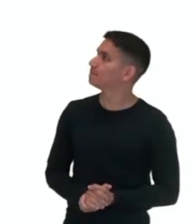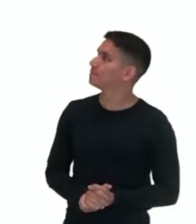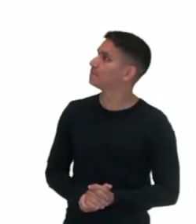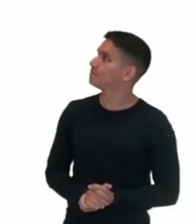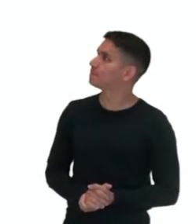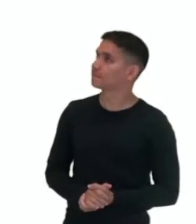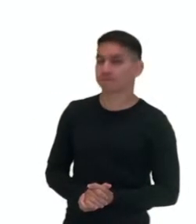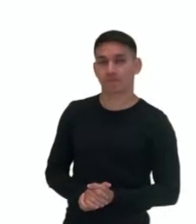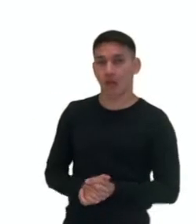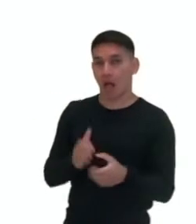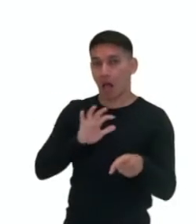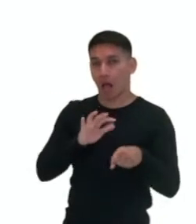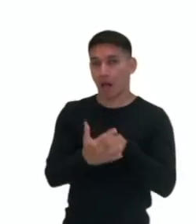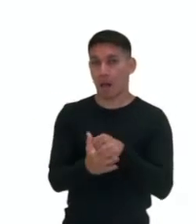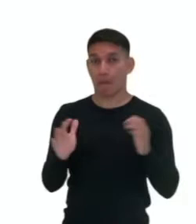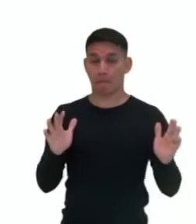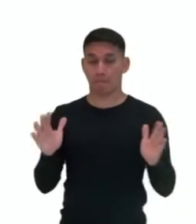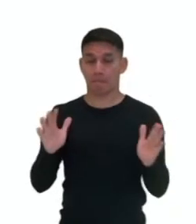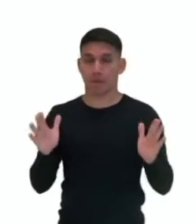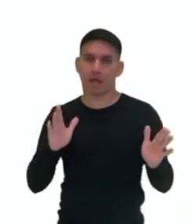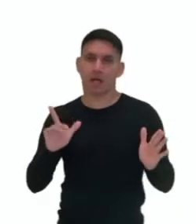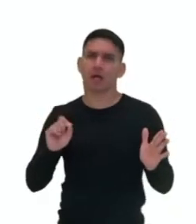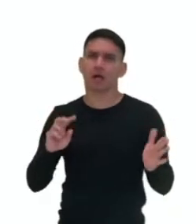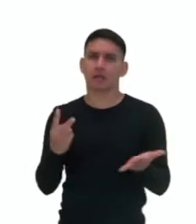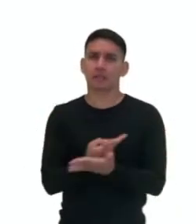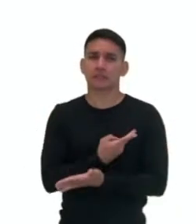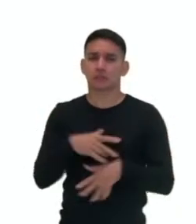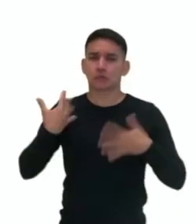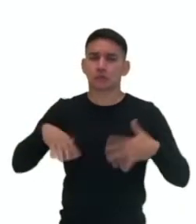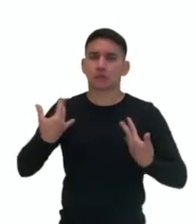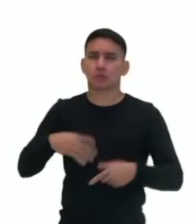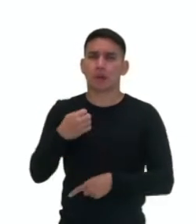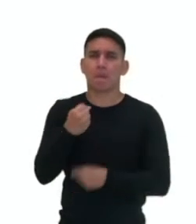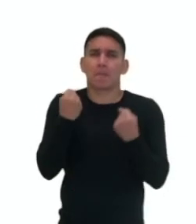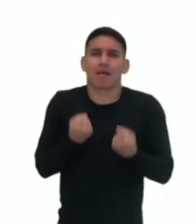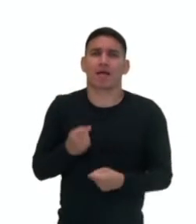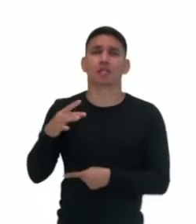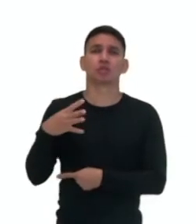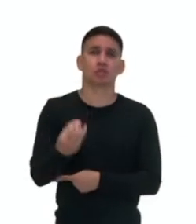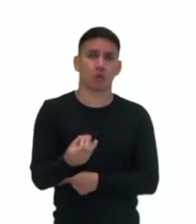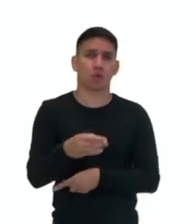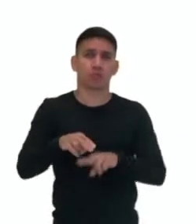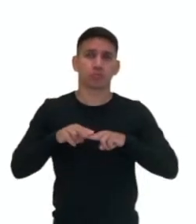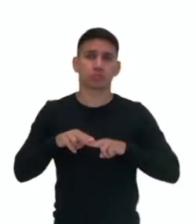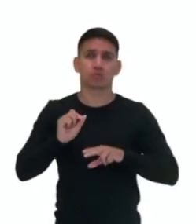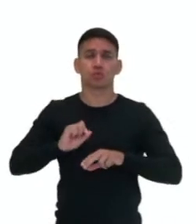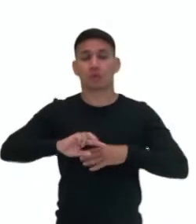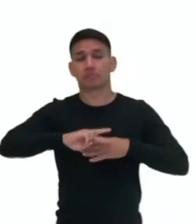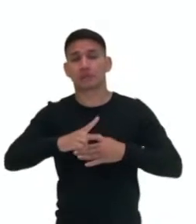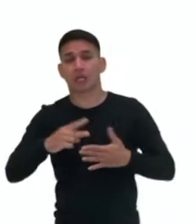ambiente. Enquanto a fiscalização é prejudicada por conta das recomendações de saúde, o